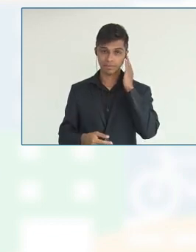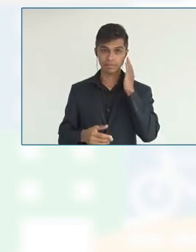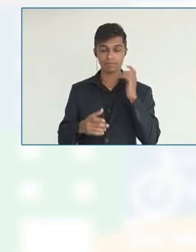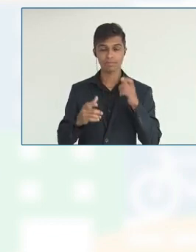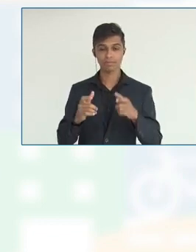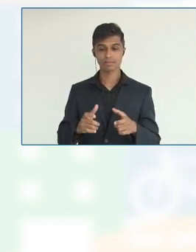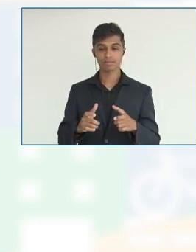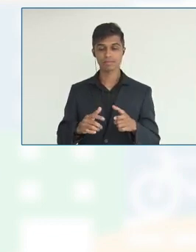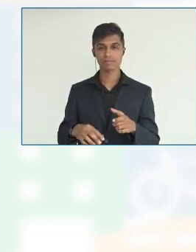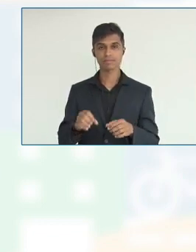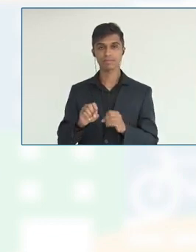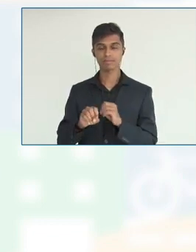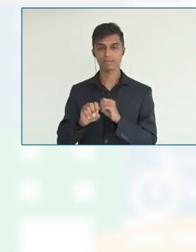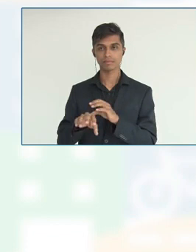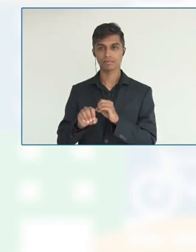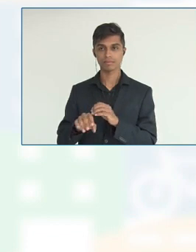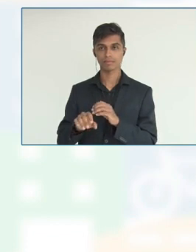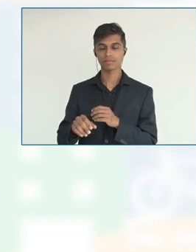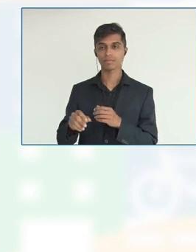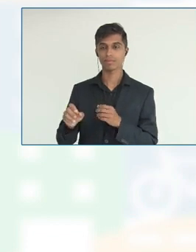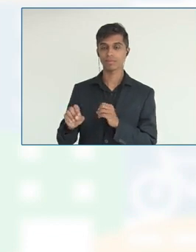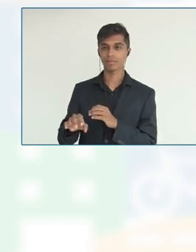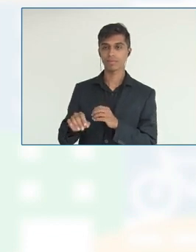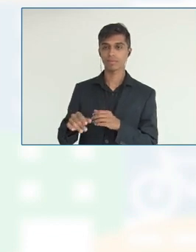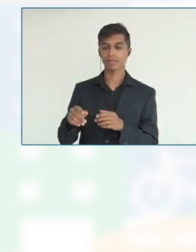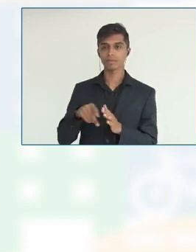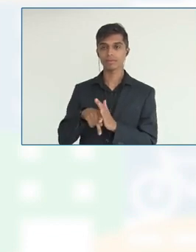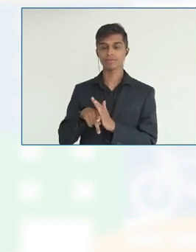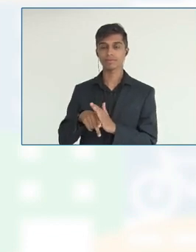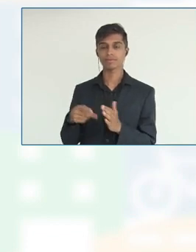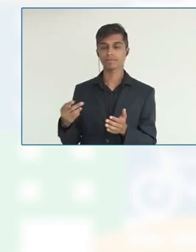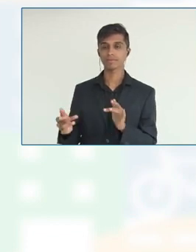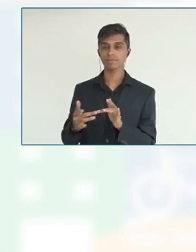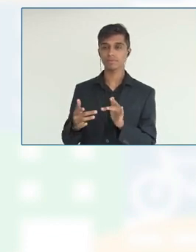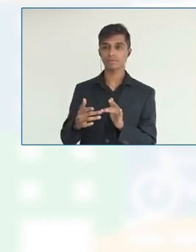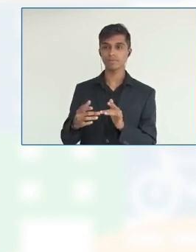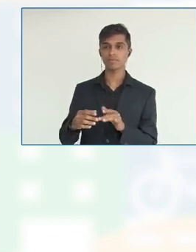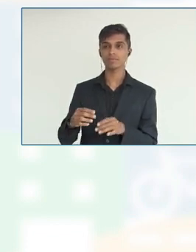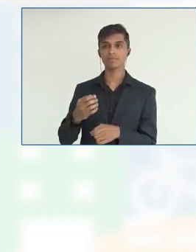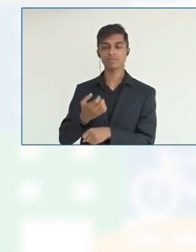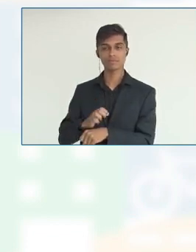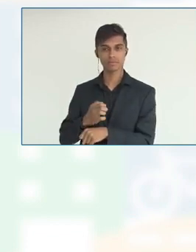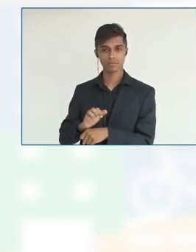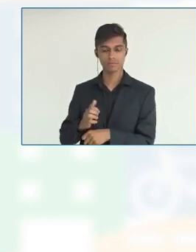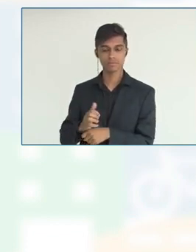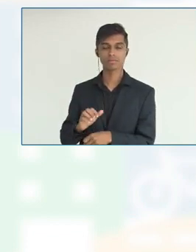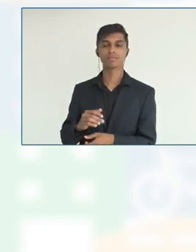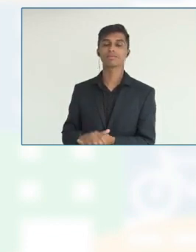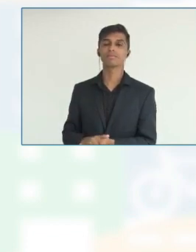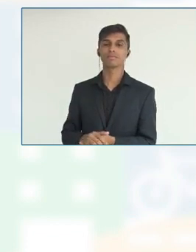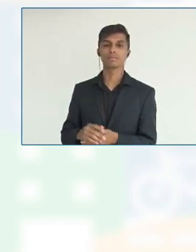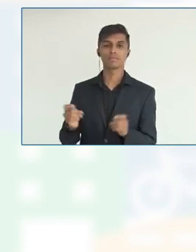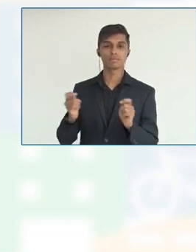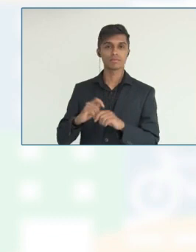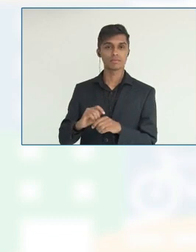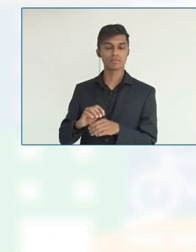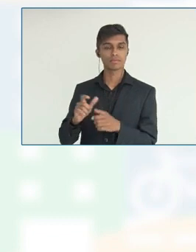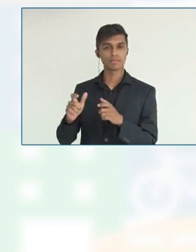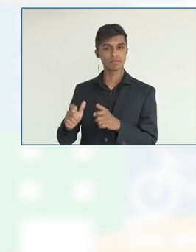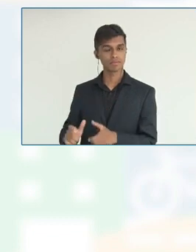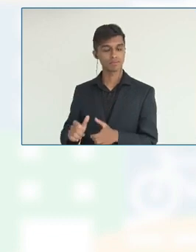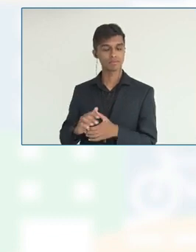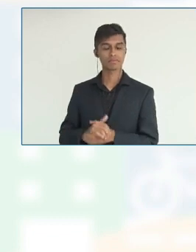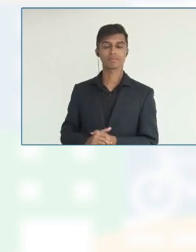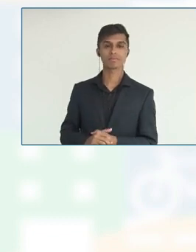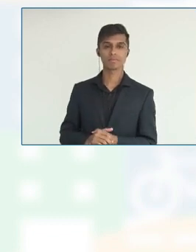de educação, ensino e pesquisa, é a área relacionada aos estágios, às capacitações no território,